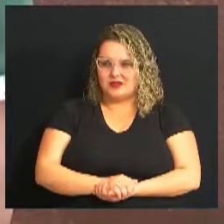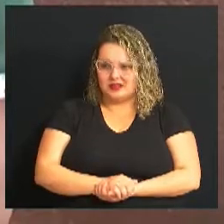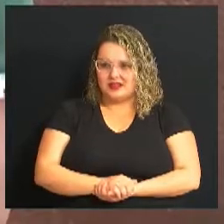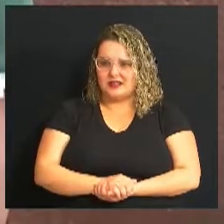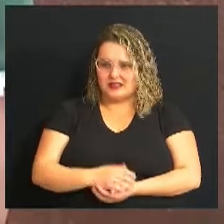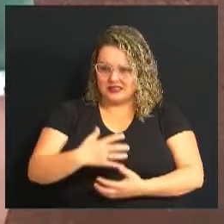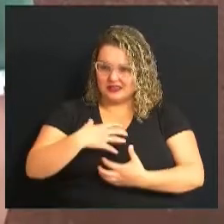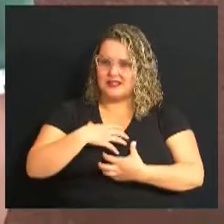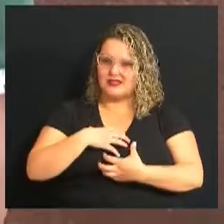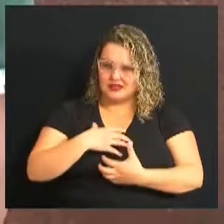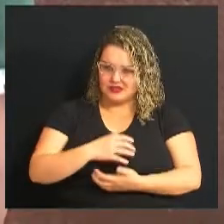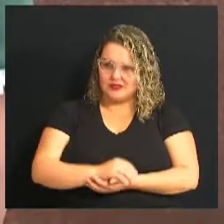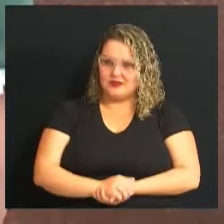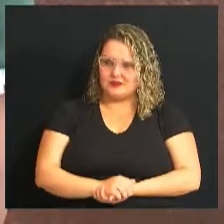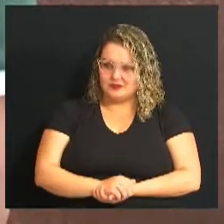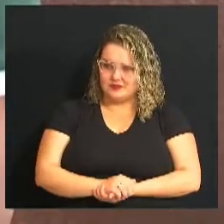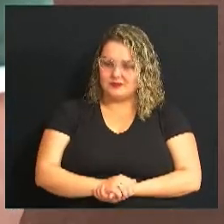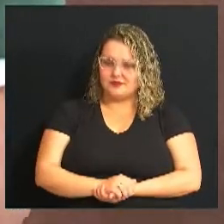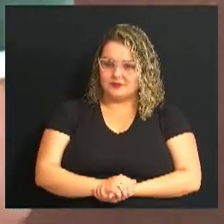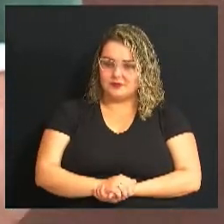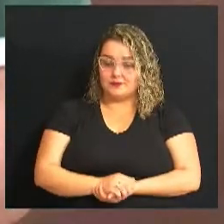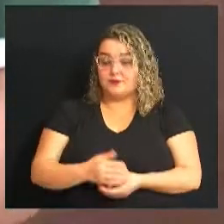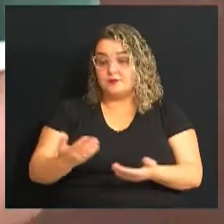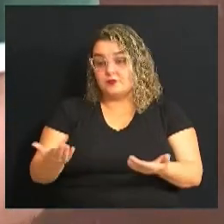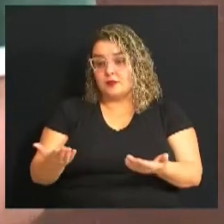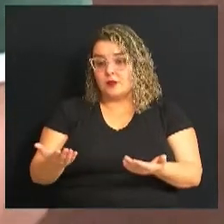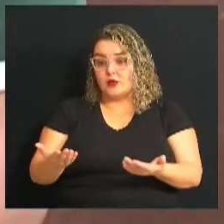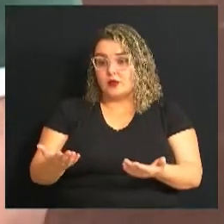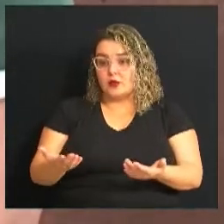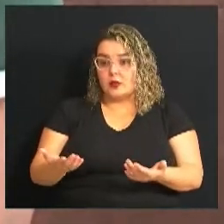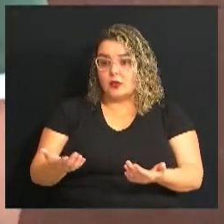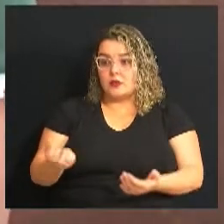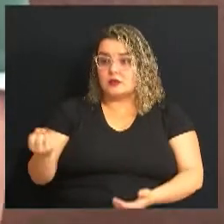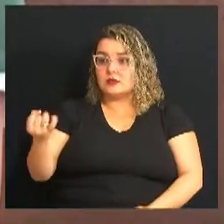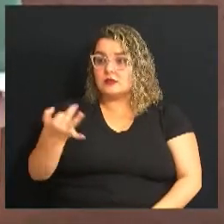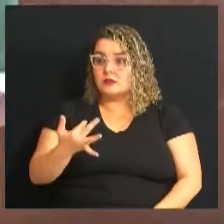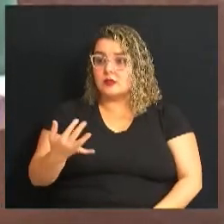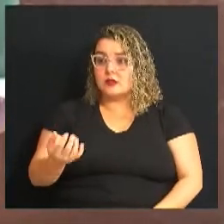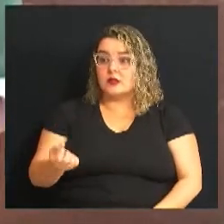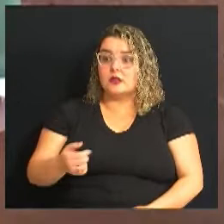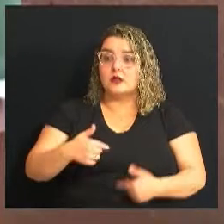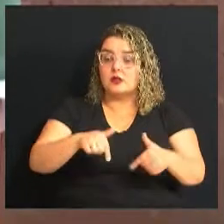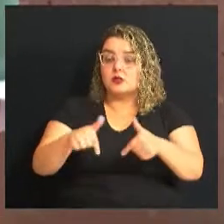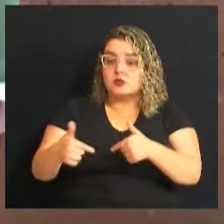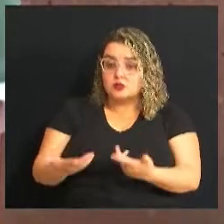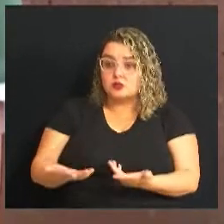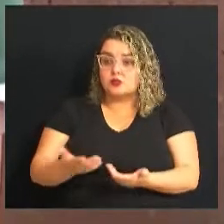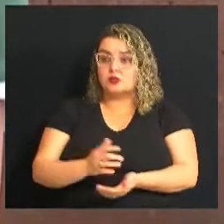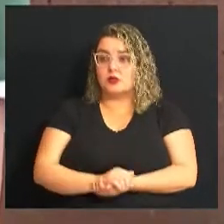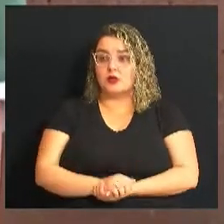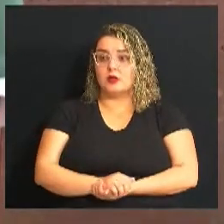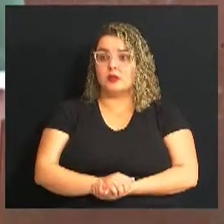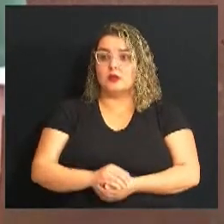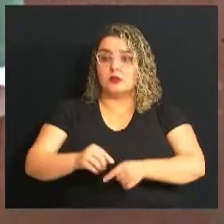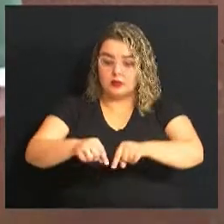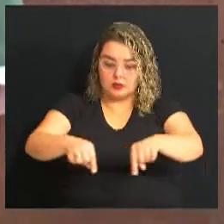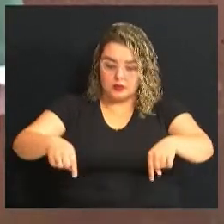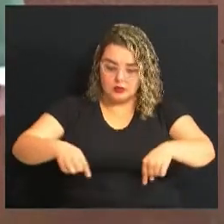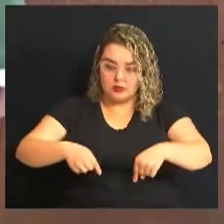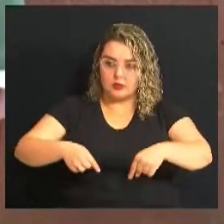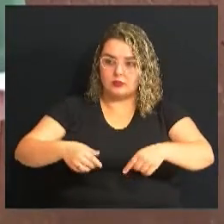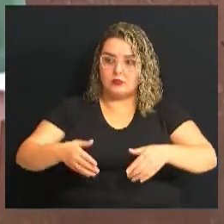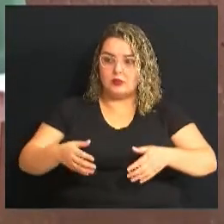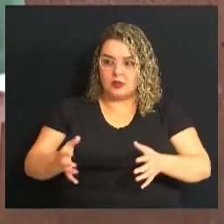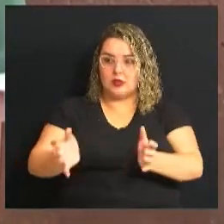bastante. Pois é, normalmente vocês trabalham em quantos ali no sepultamento? A equipe completa,